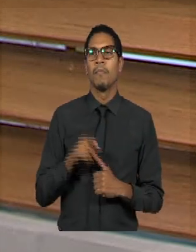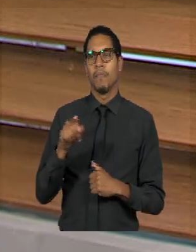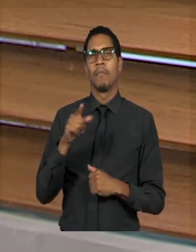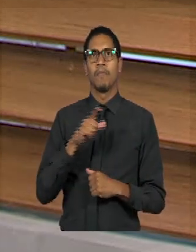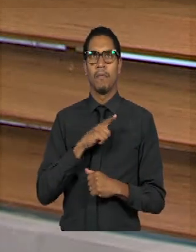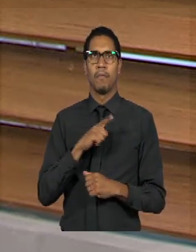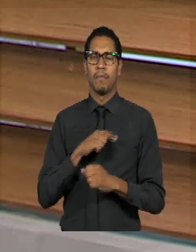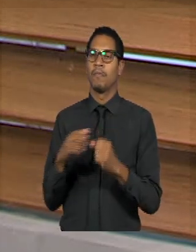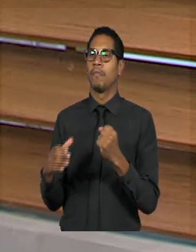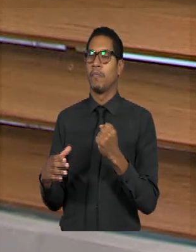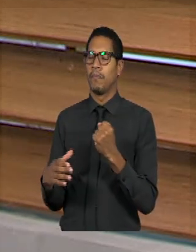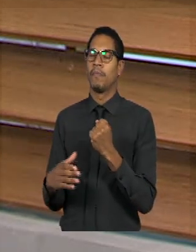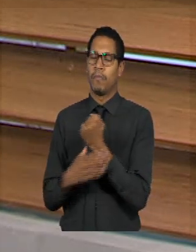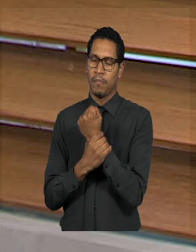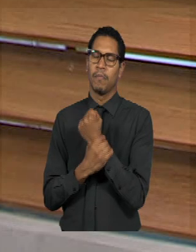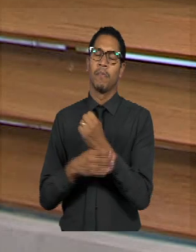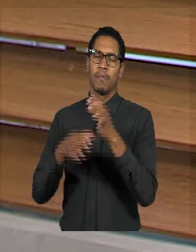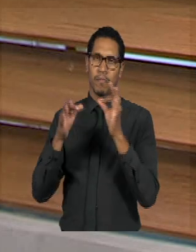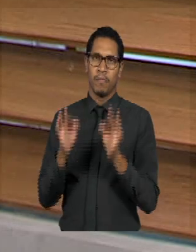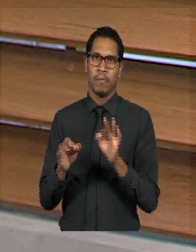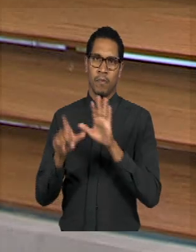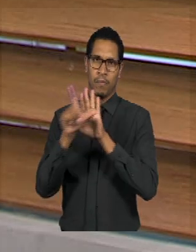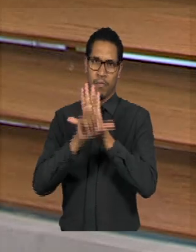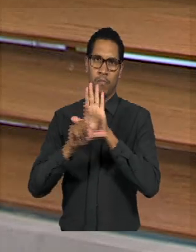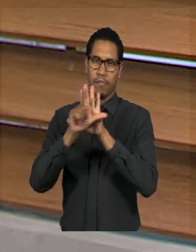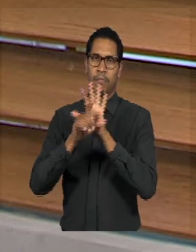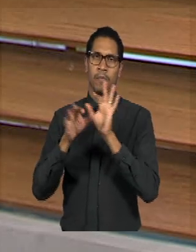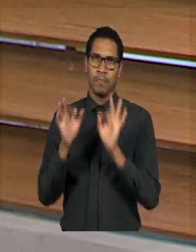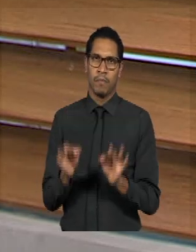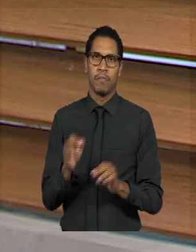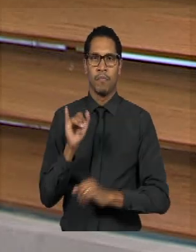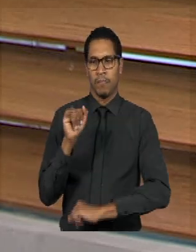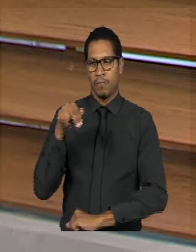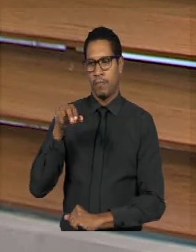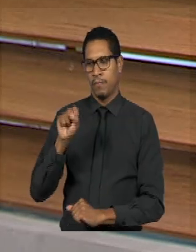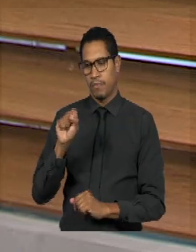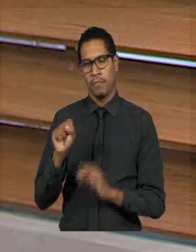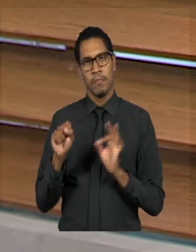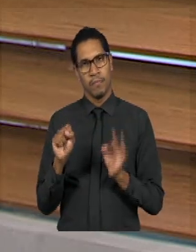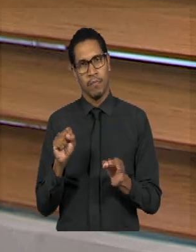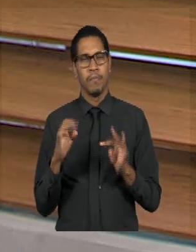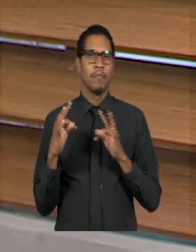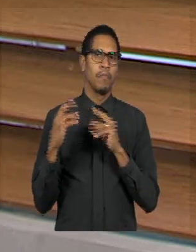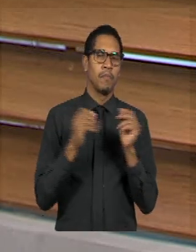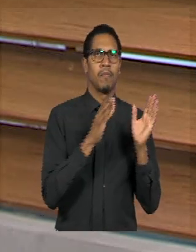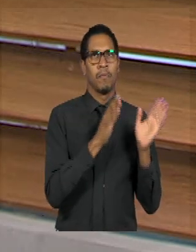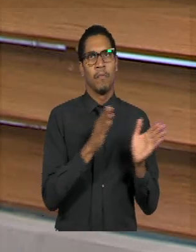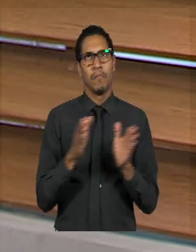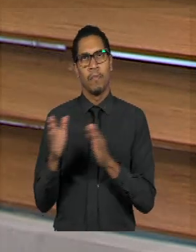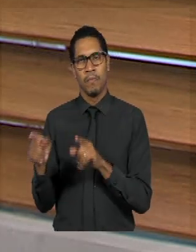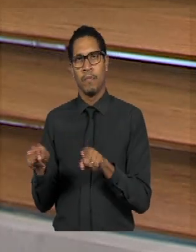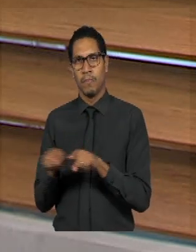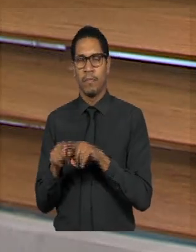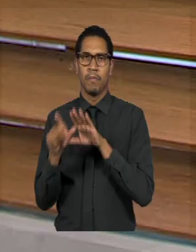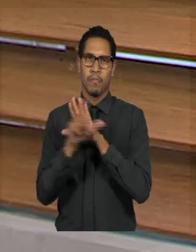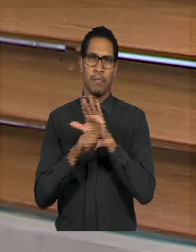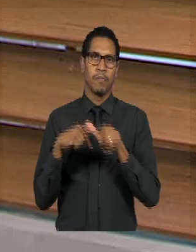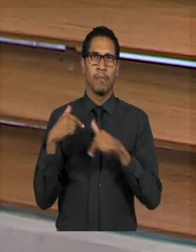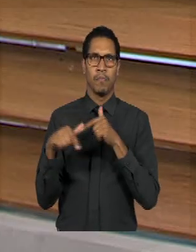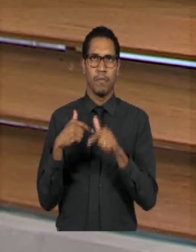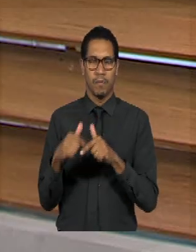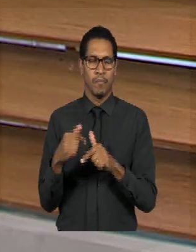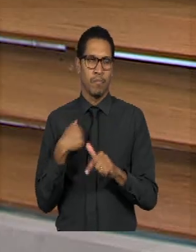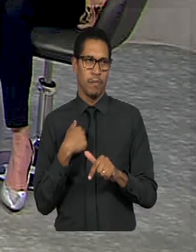está totalmente resguardado pela legislação, INSS, todo esse período que é legislação trabalhista, que eu